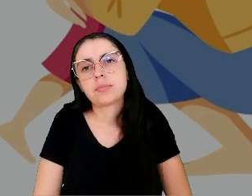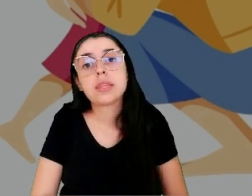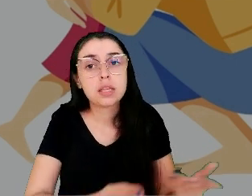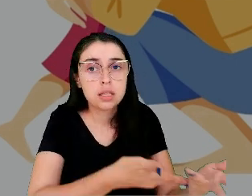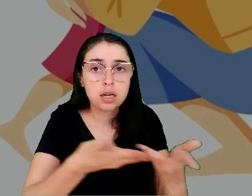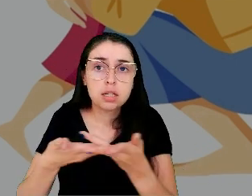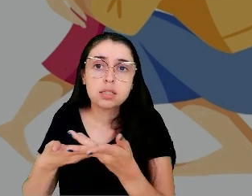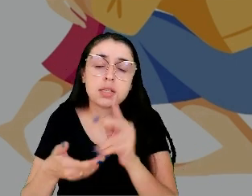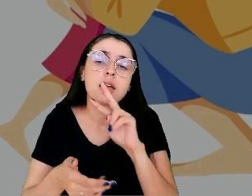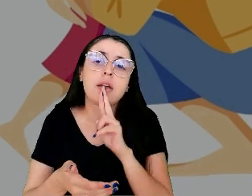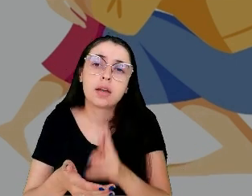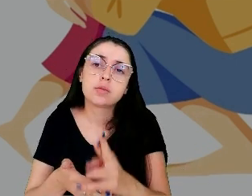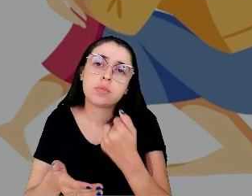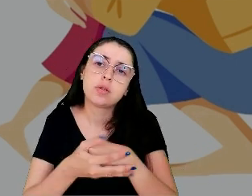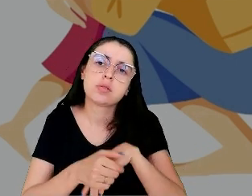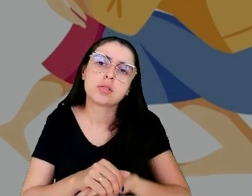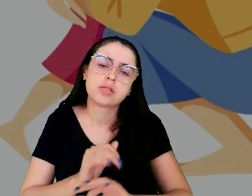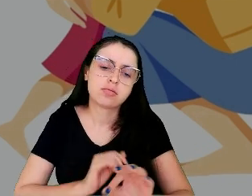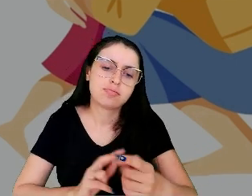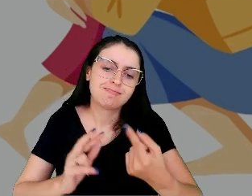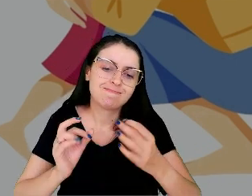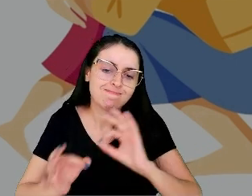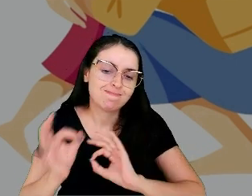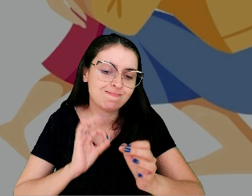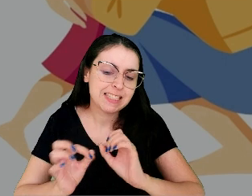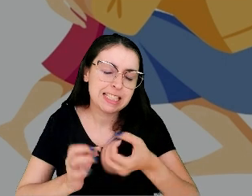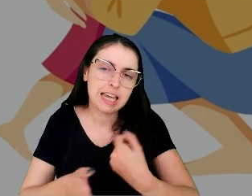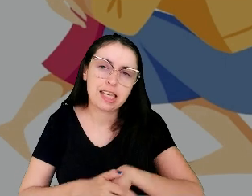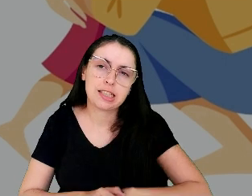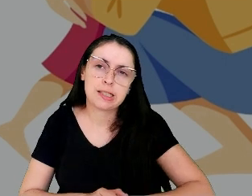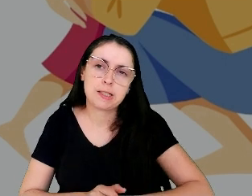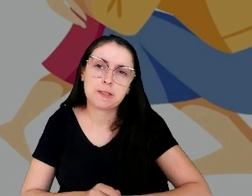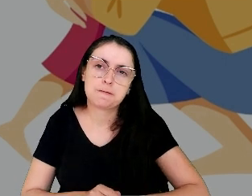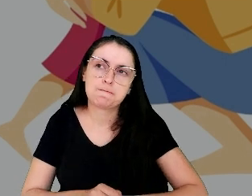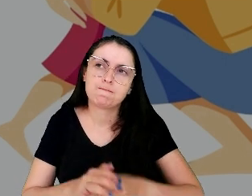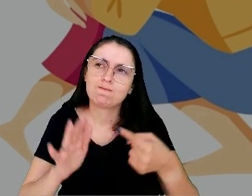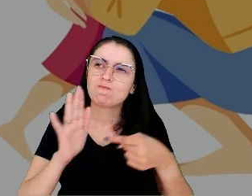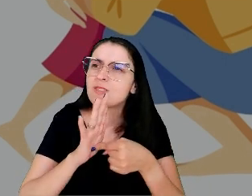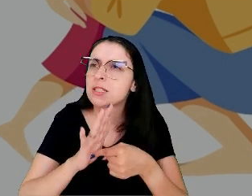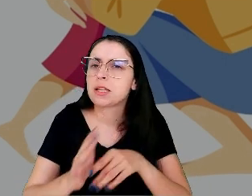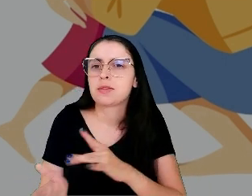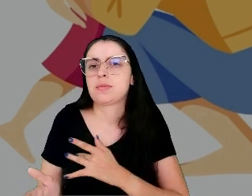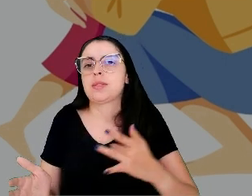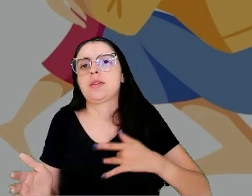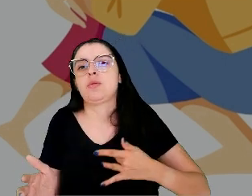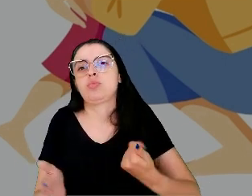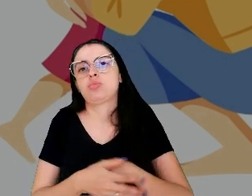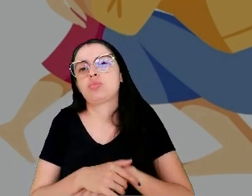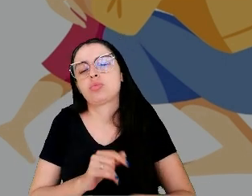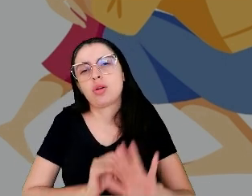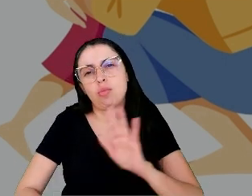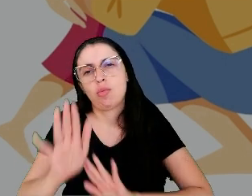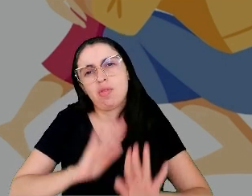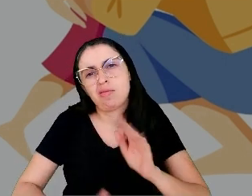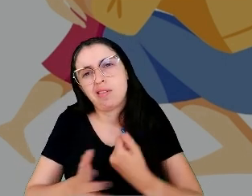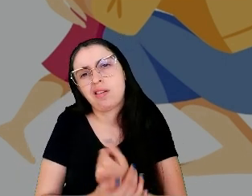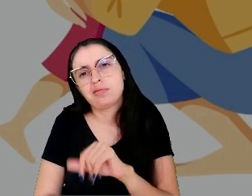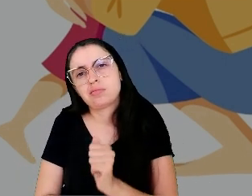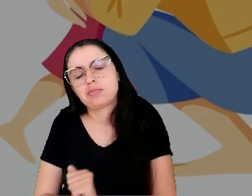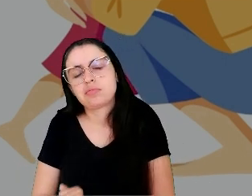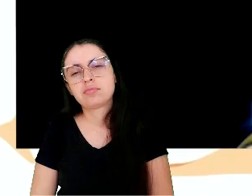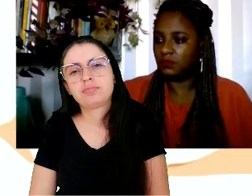trazer informações técnicas de impactos na saúde em relação a cada um desses